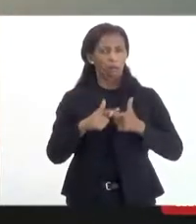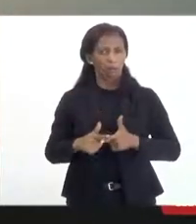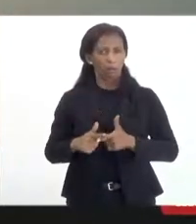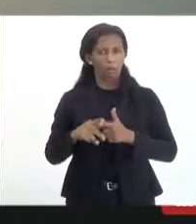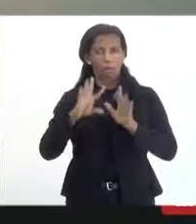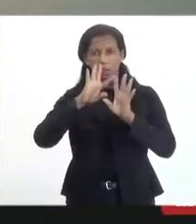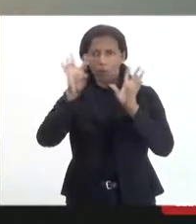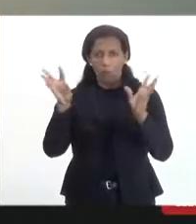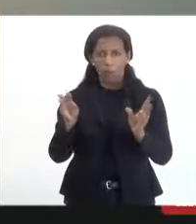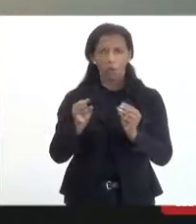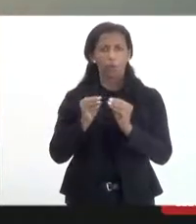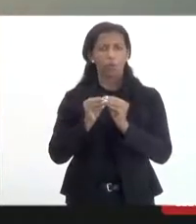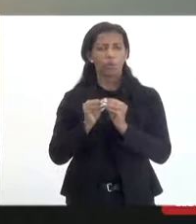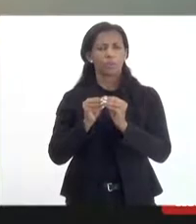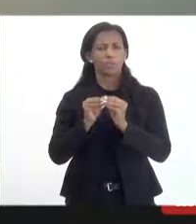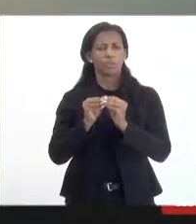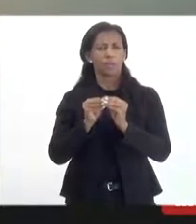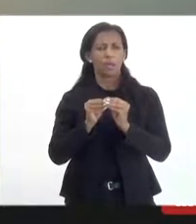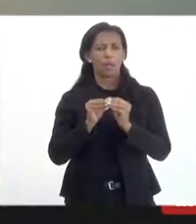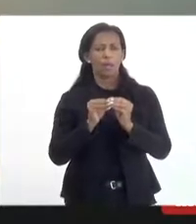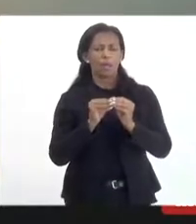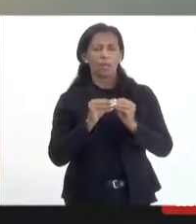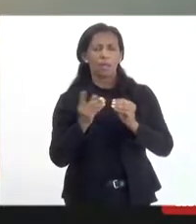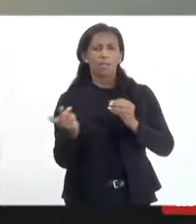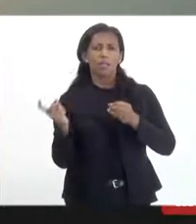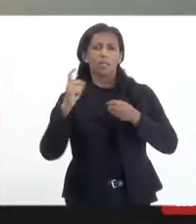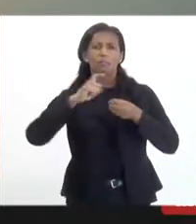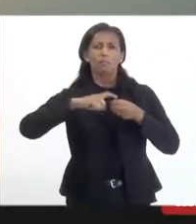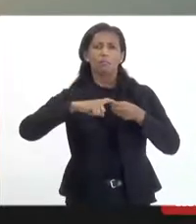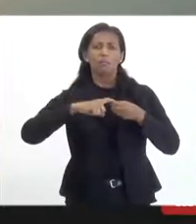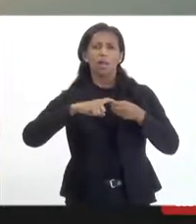concretizar o retorno financeiro para o Estado. Eu pediria para o doutor Paulo